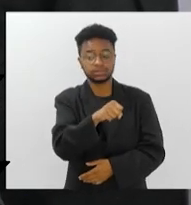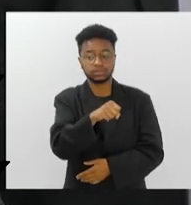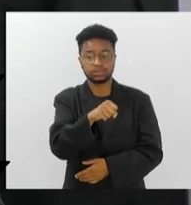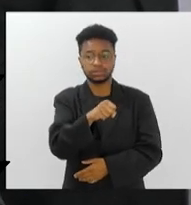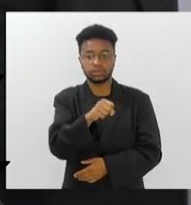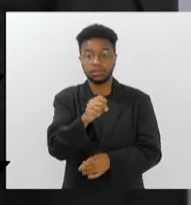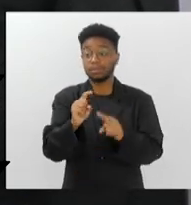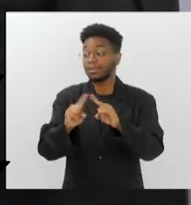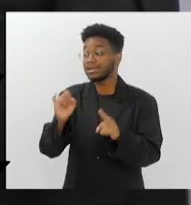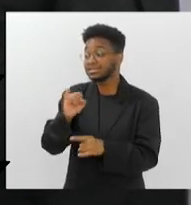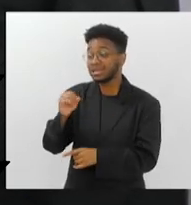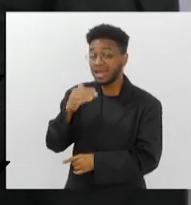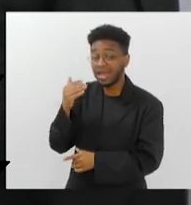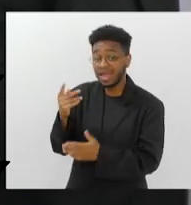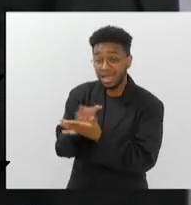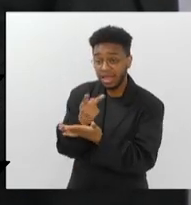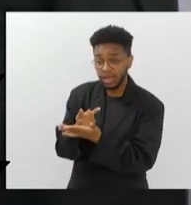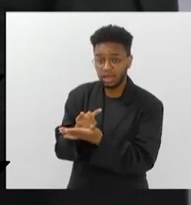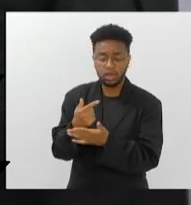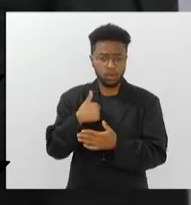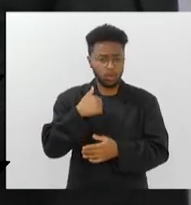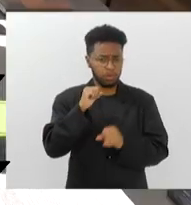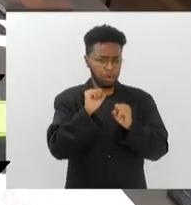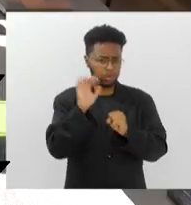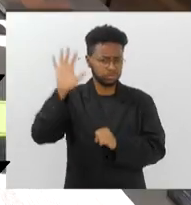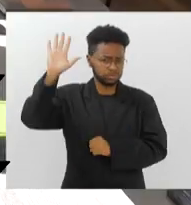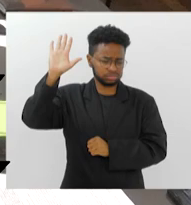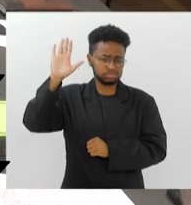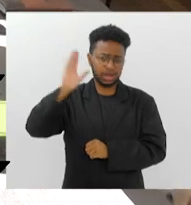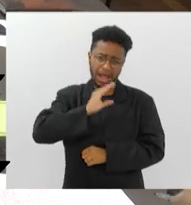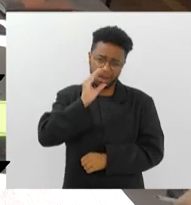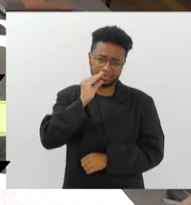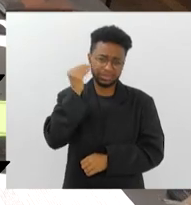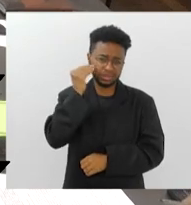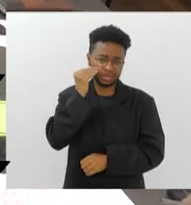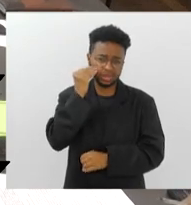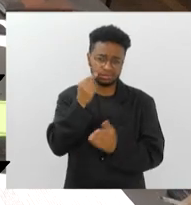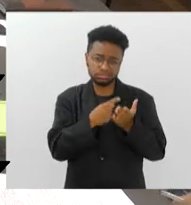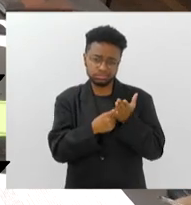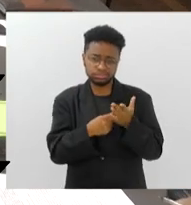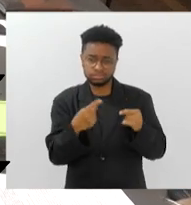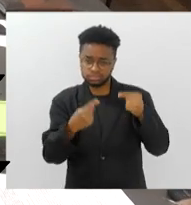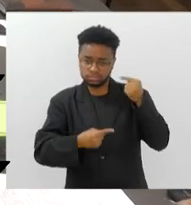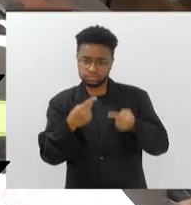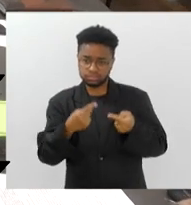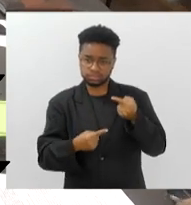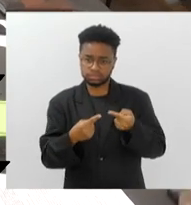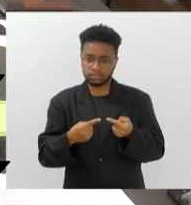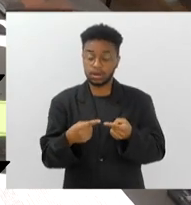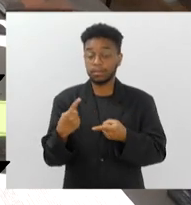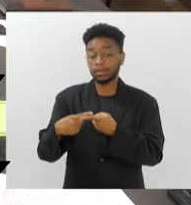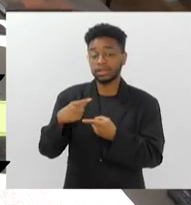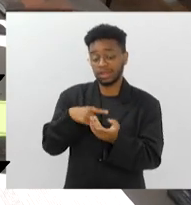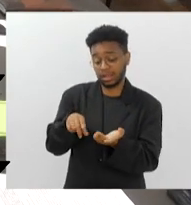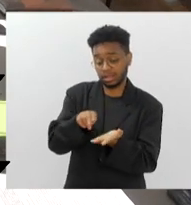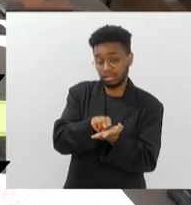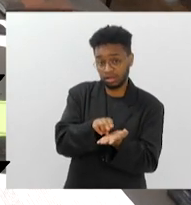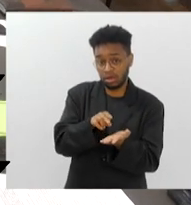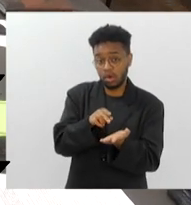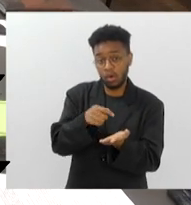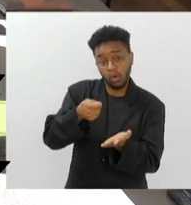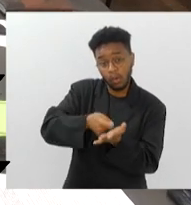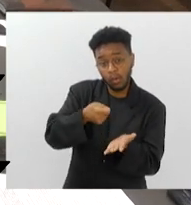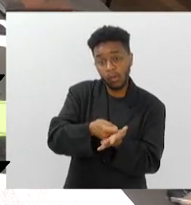dizendo Presidente posso posso rapidamente tentar entrar internação compulsória e ou